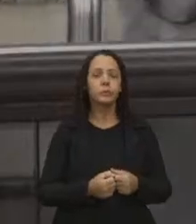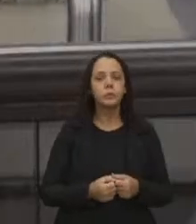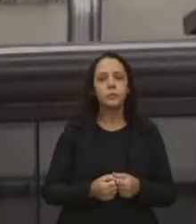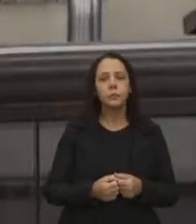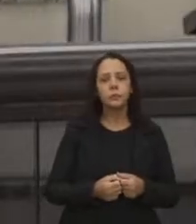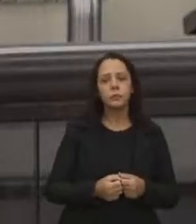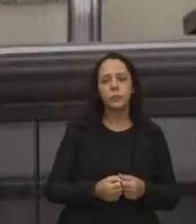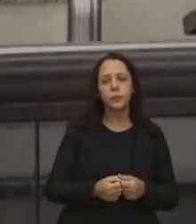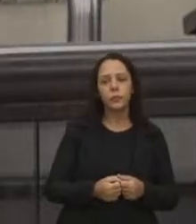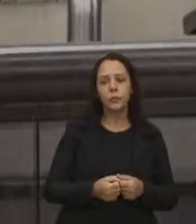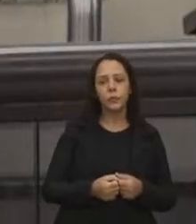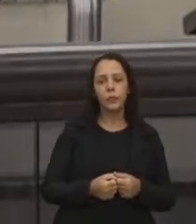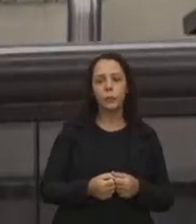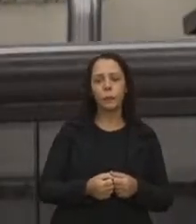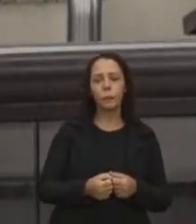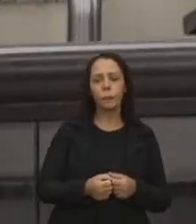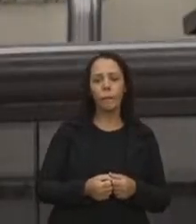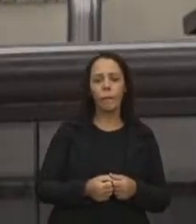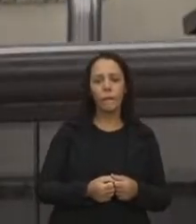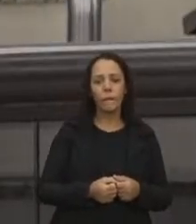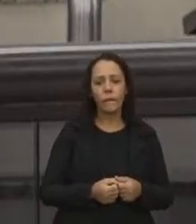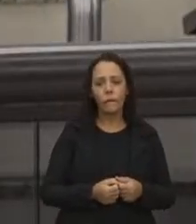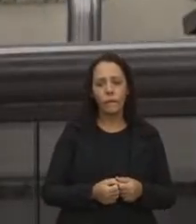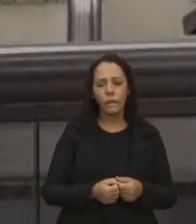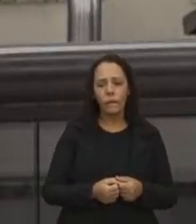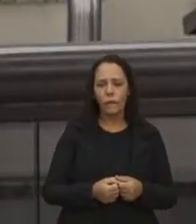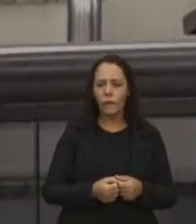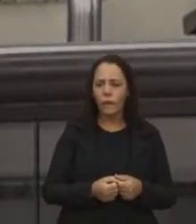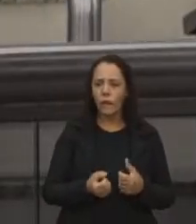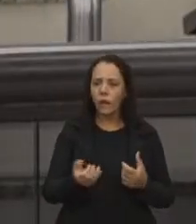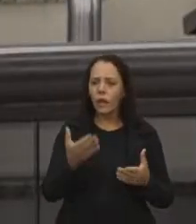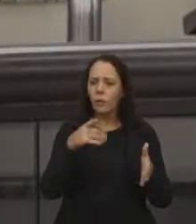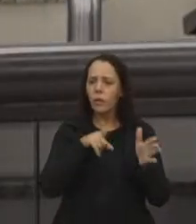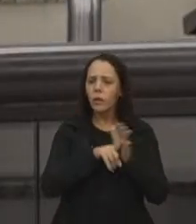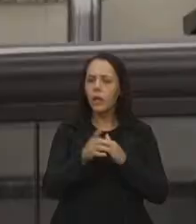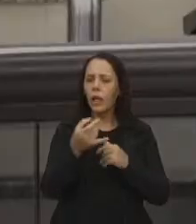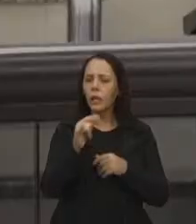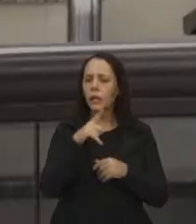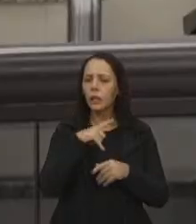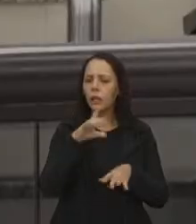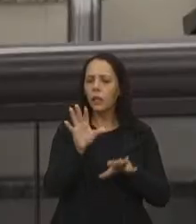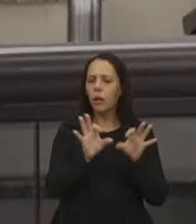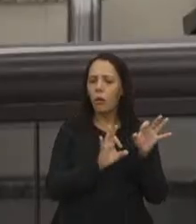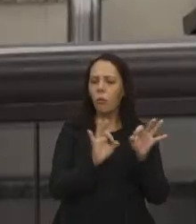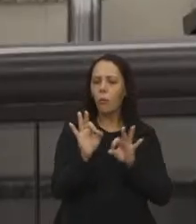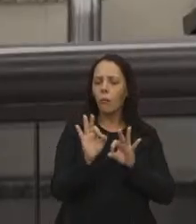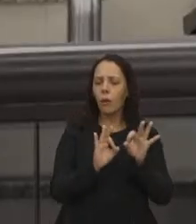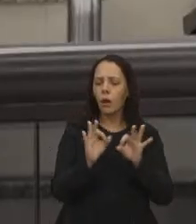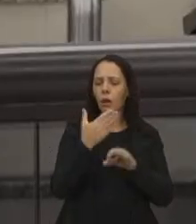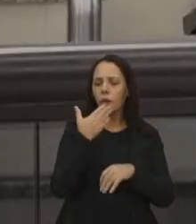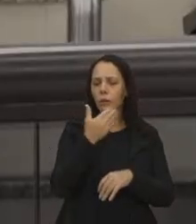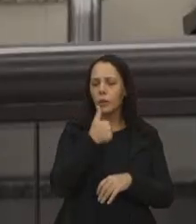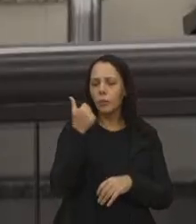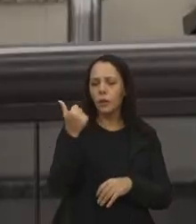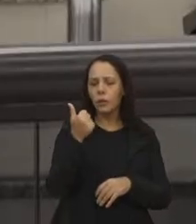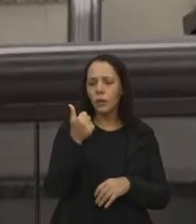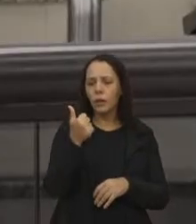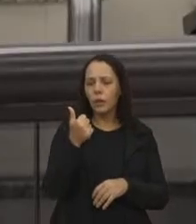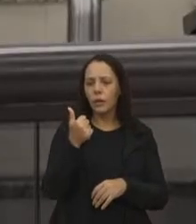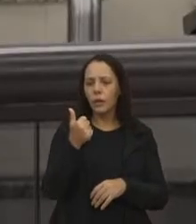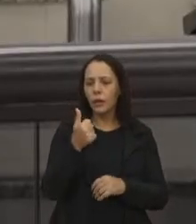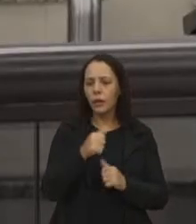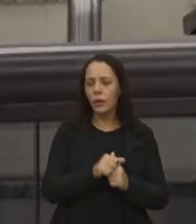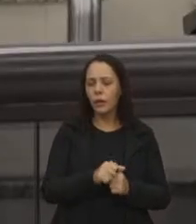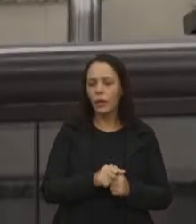daquelas vagas ali. Daí eu queria também trazer esse questionamento, se tem algum plano de melhoria nessa